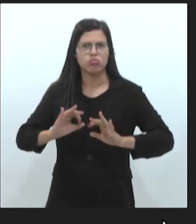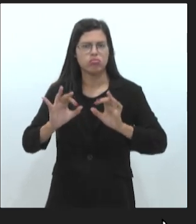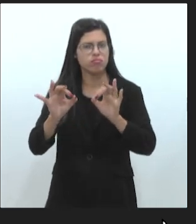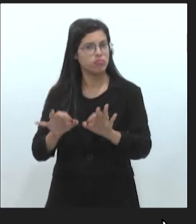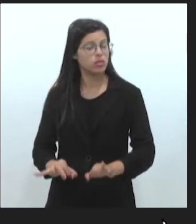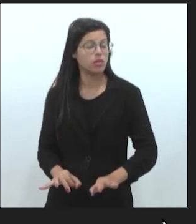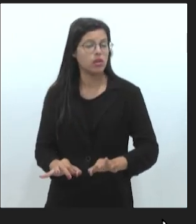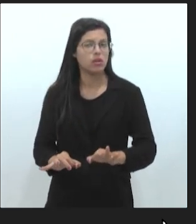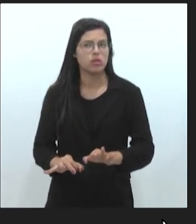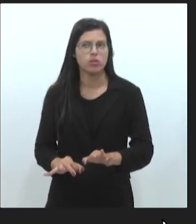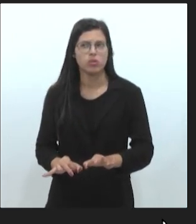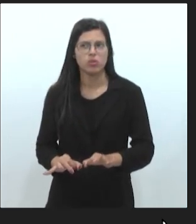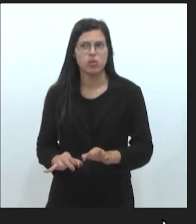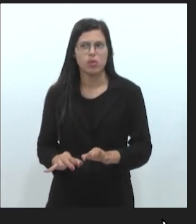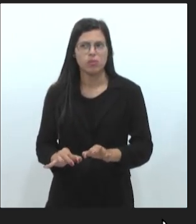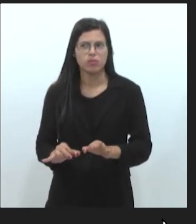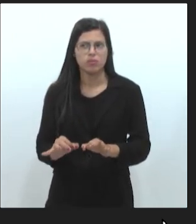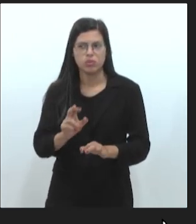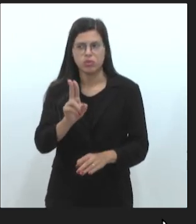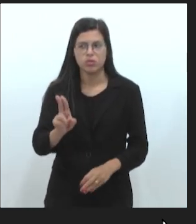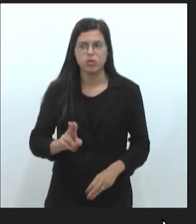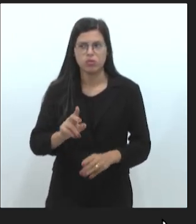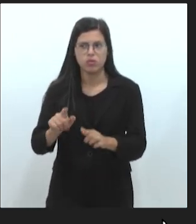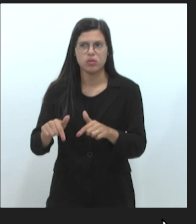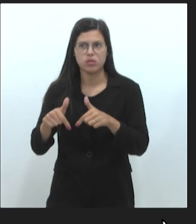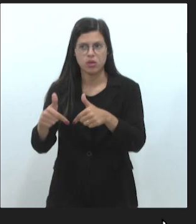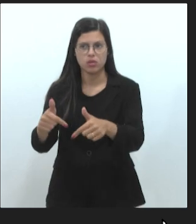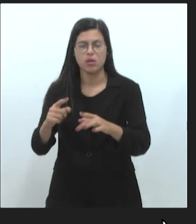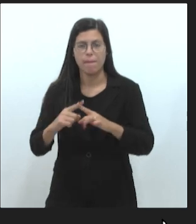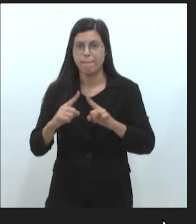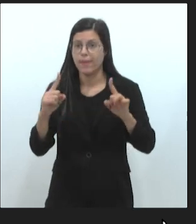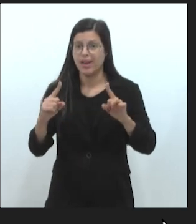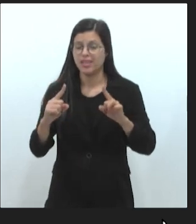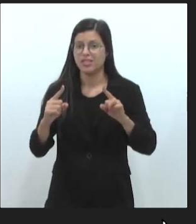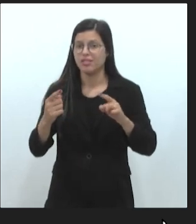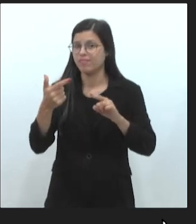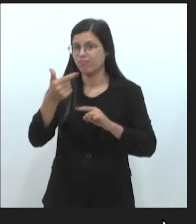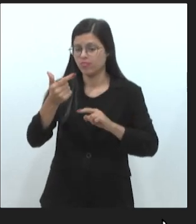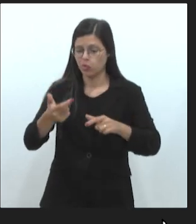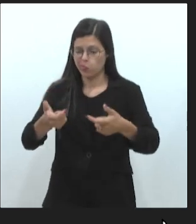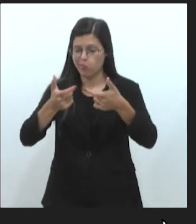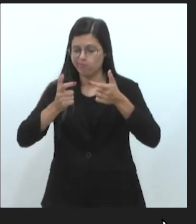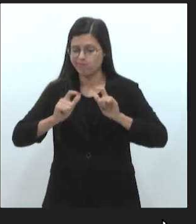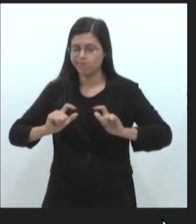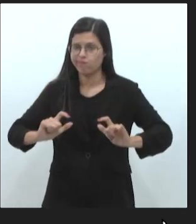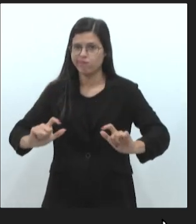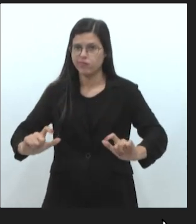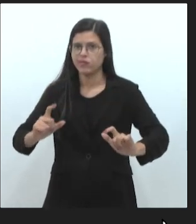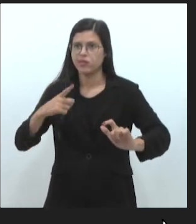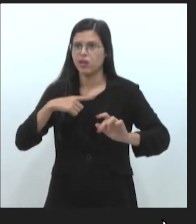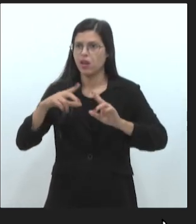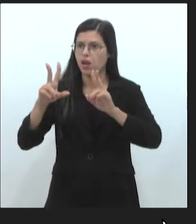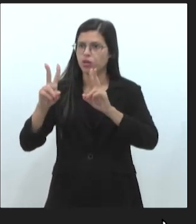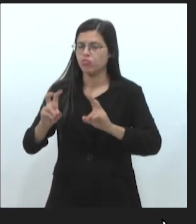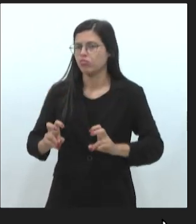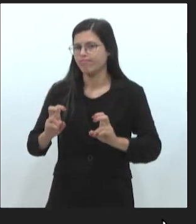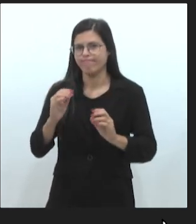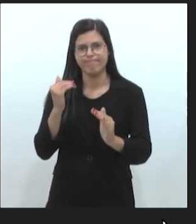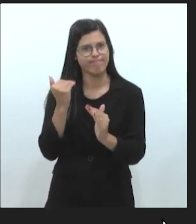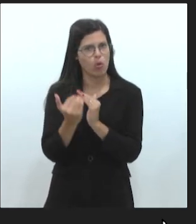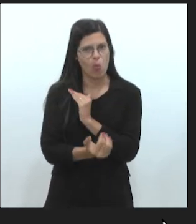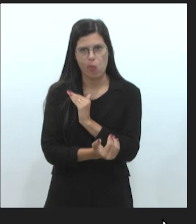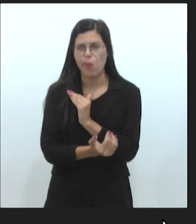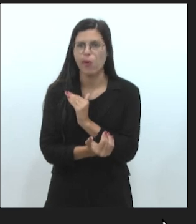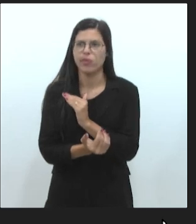corretos para a sua aplicação. Porém, na segunda parte, entra assuntos que nós não concordamos.